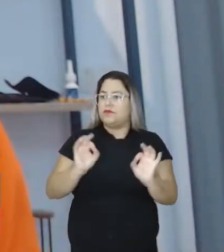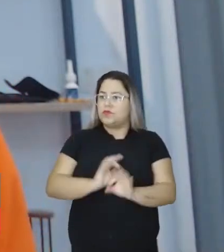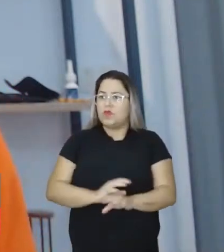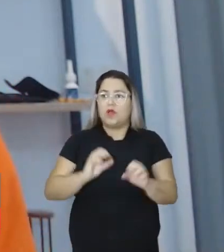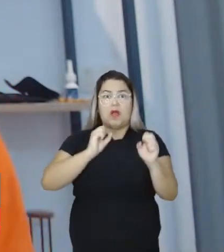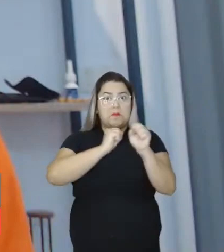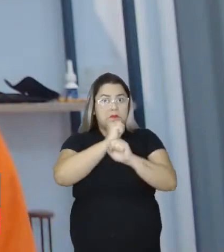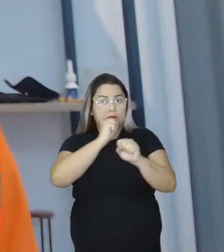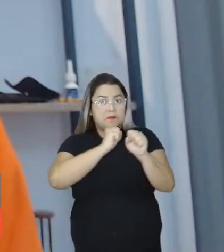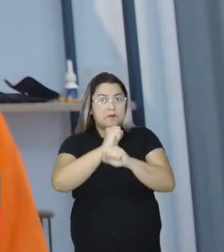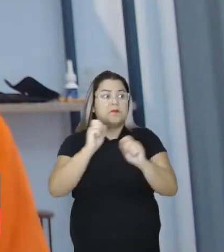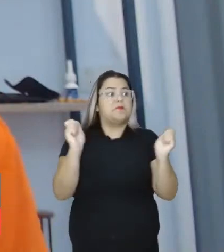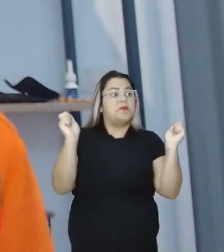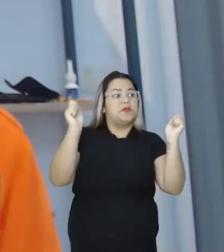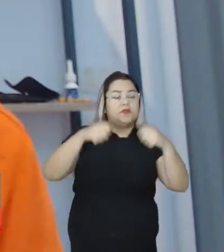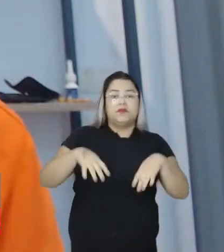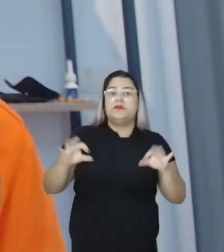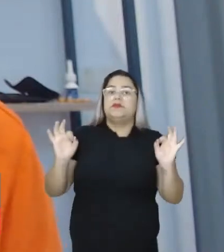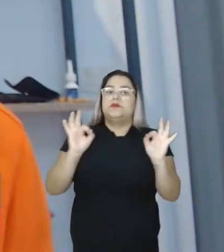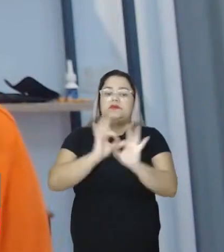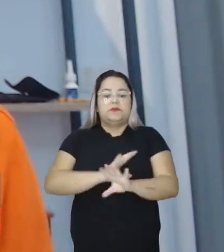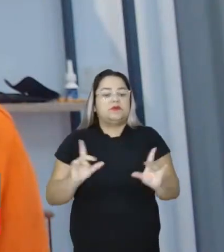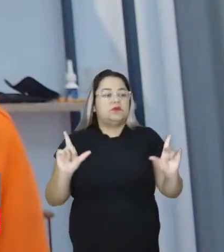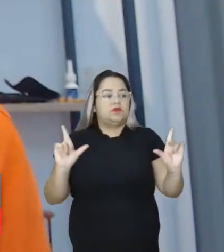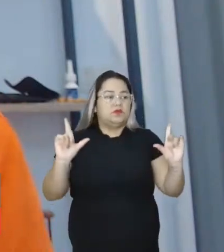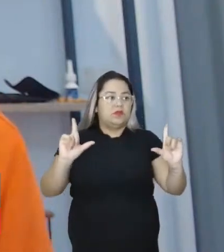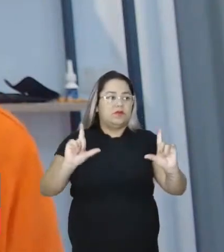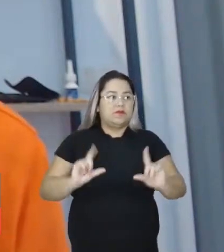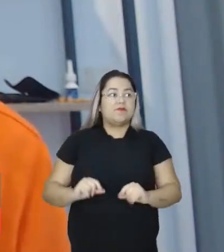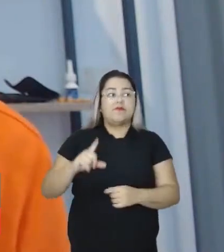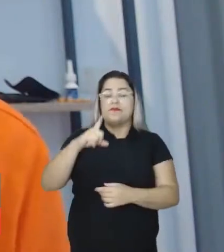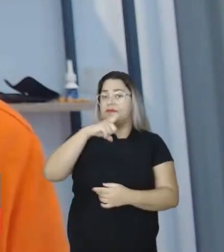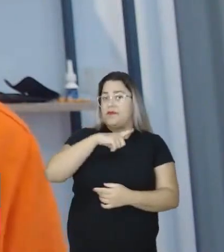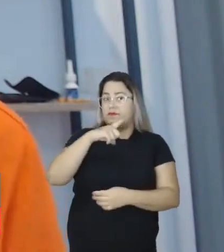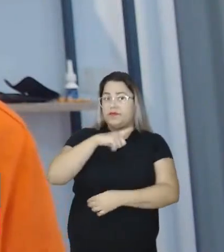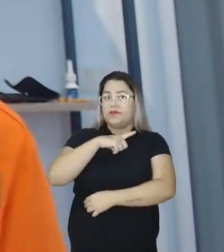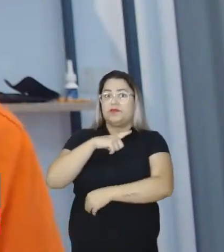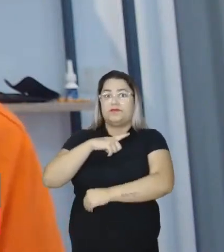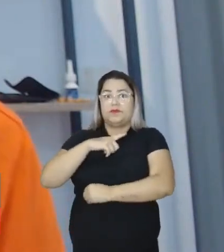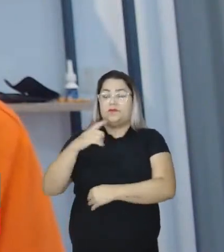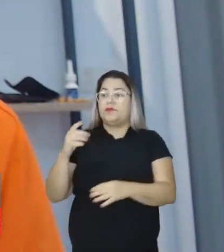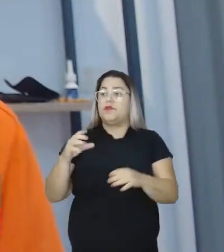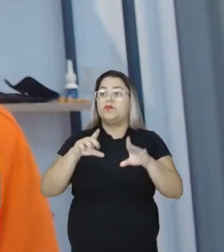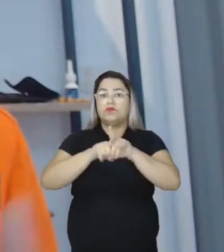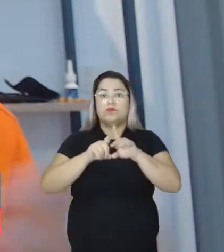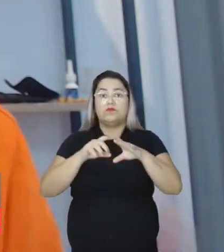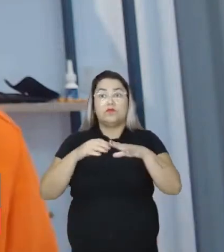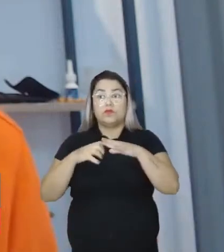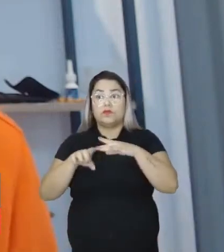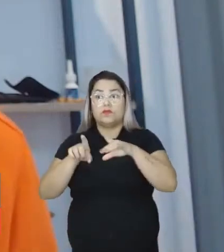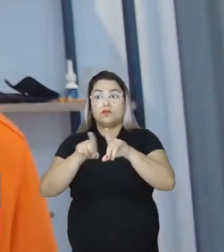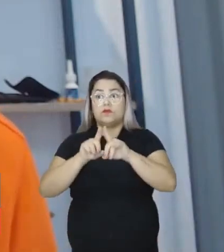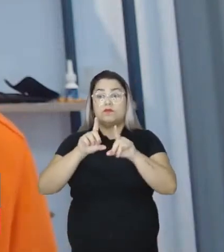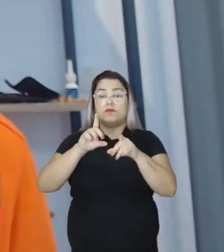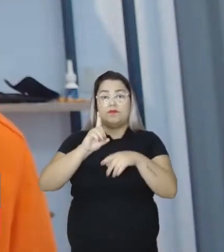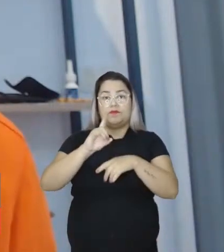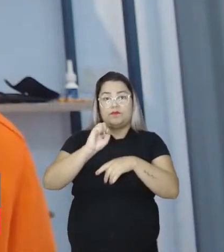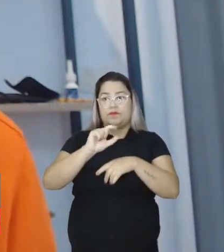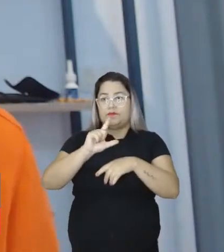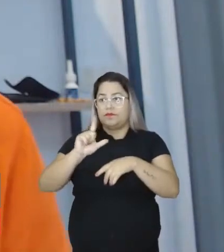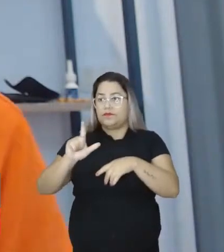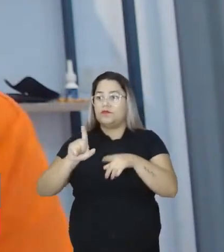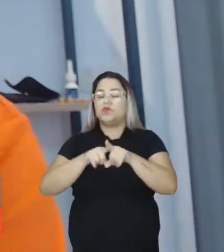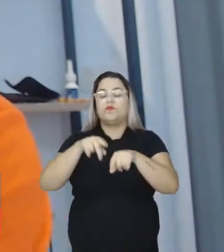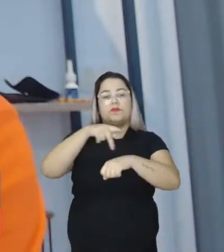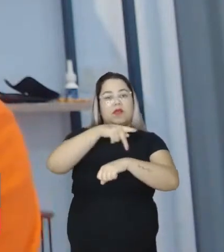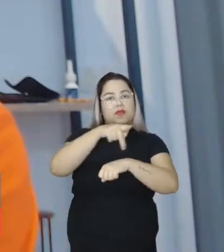precisa terminar essa obra para diminuir o que nós temos de um gap aí de importação de diesel, principalmente aqui no